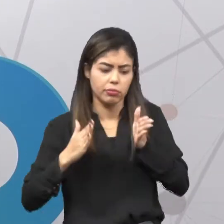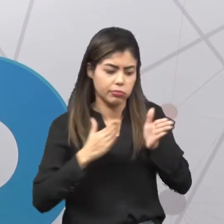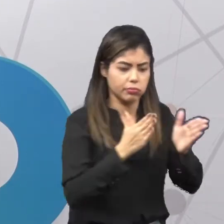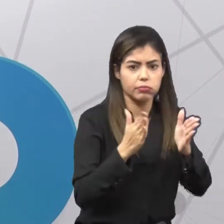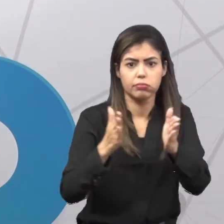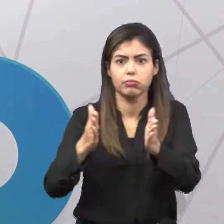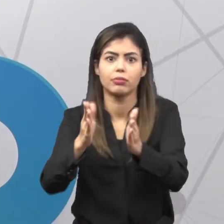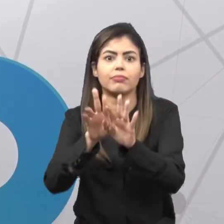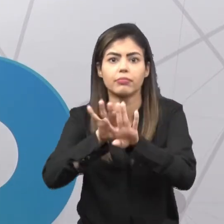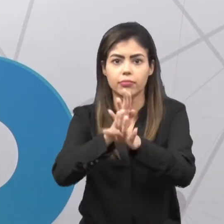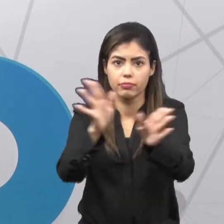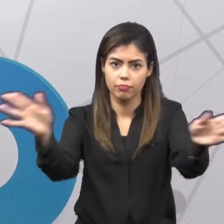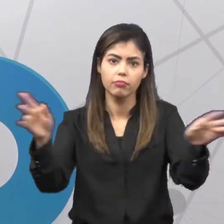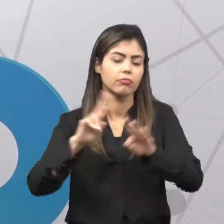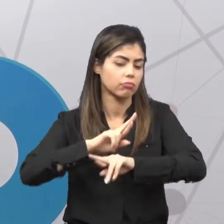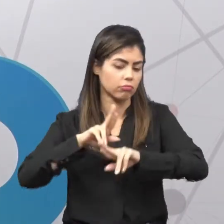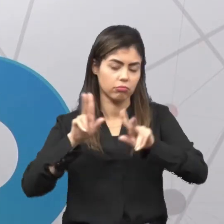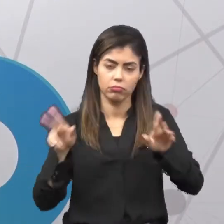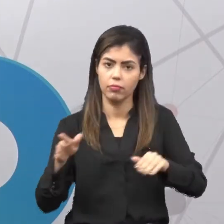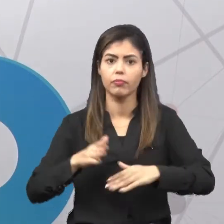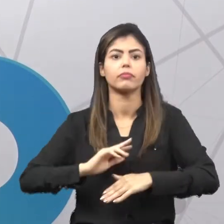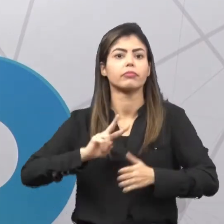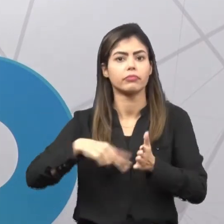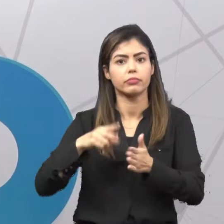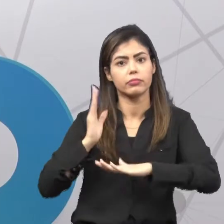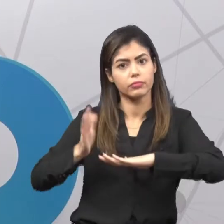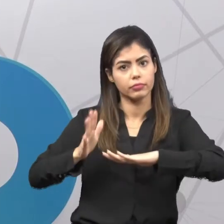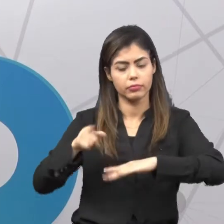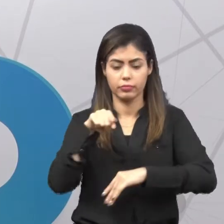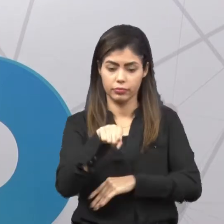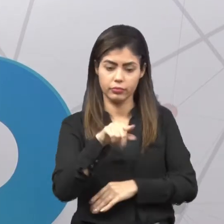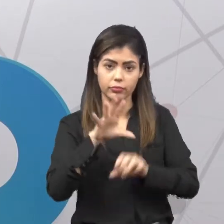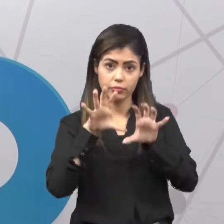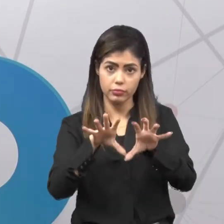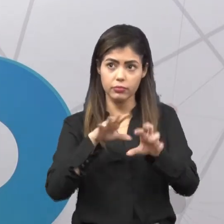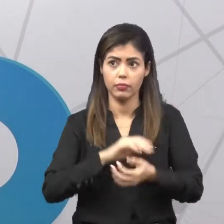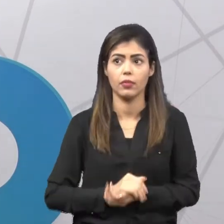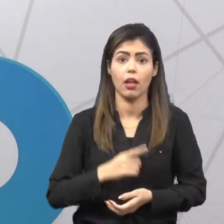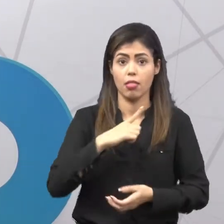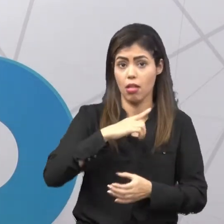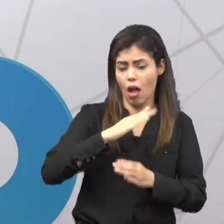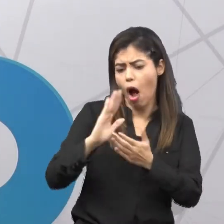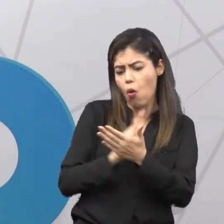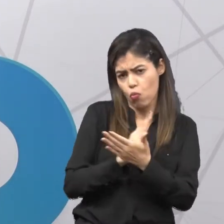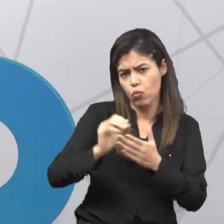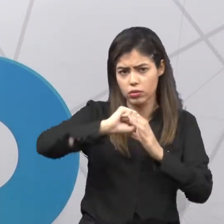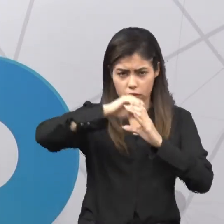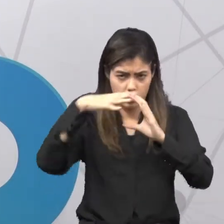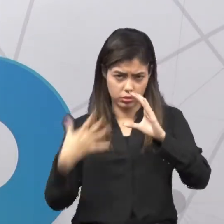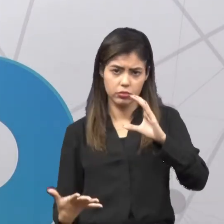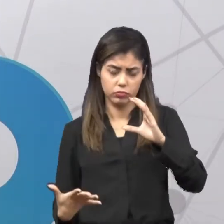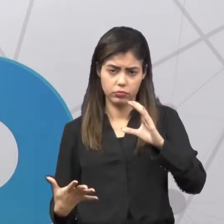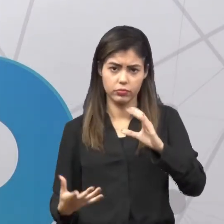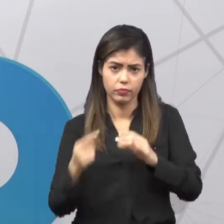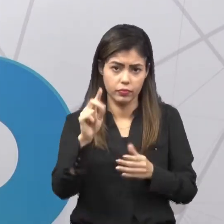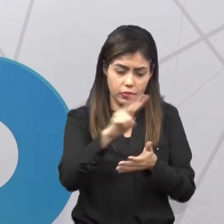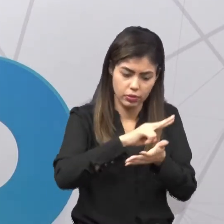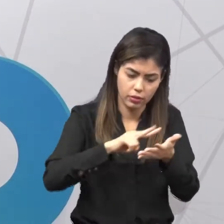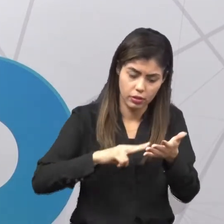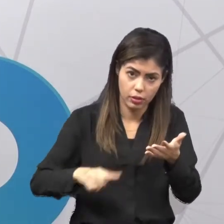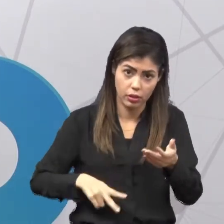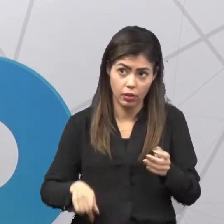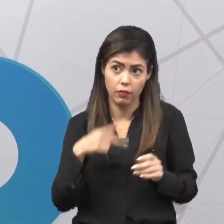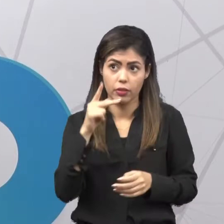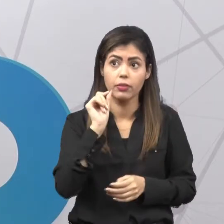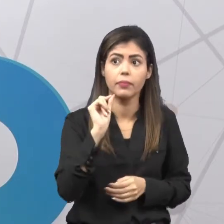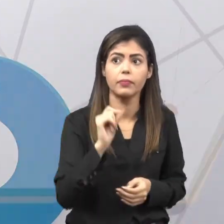caso. E a dança contemporânea propõe isso. E aí tem algumas características, a gente vai continuar a leitura do nosso slide, porque ele